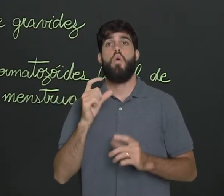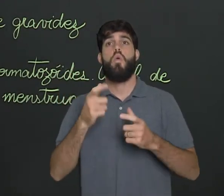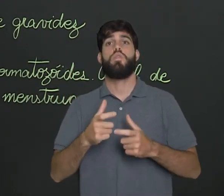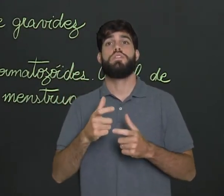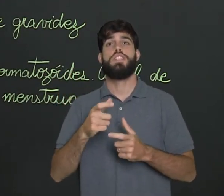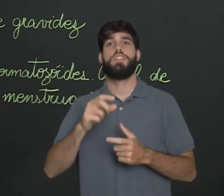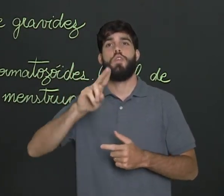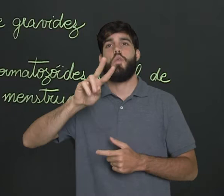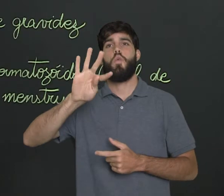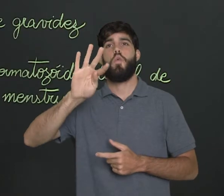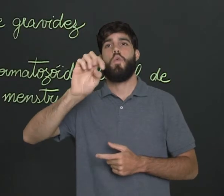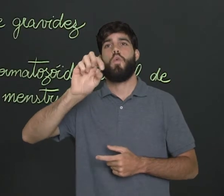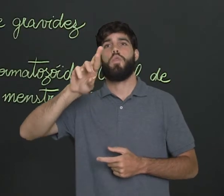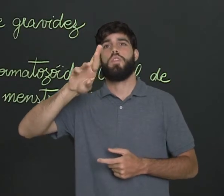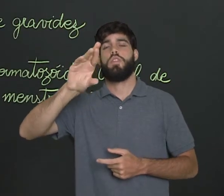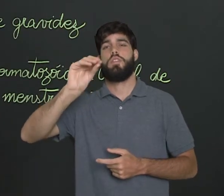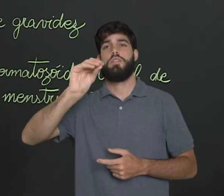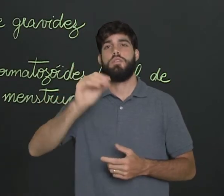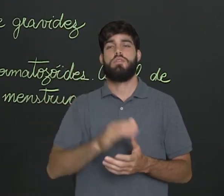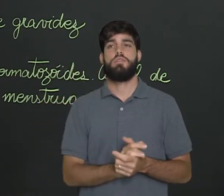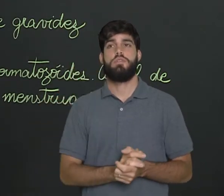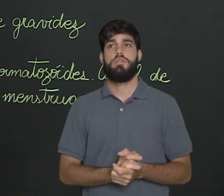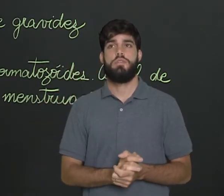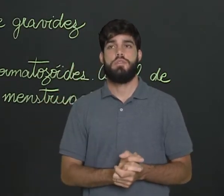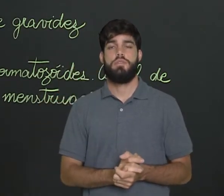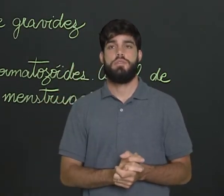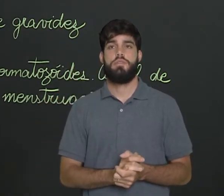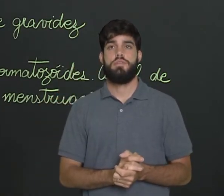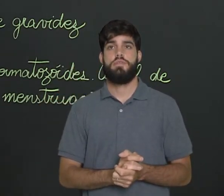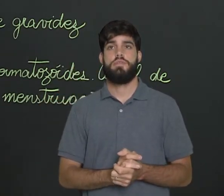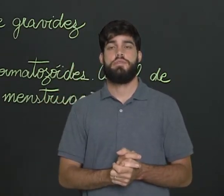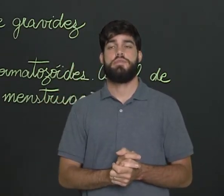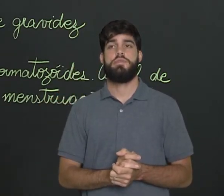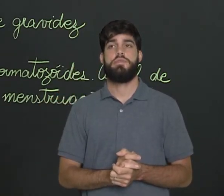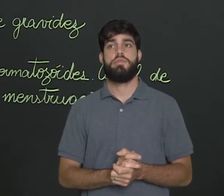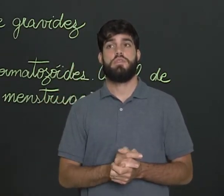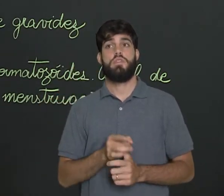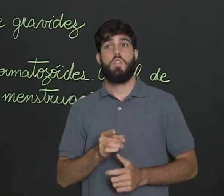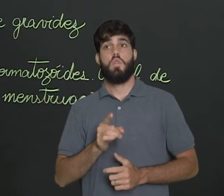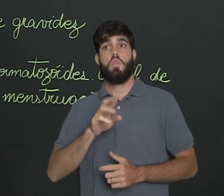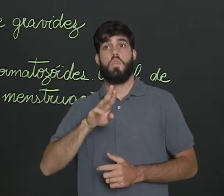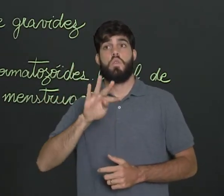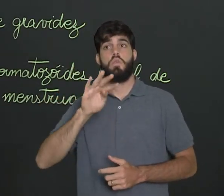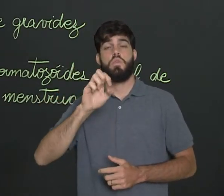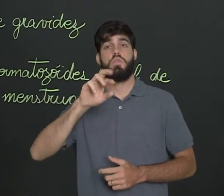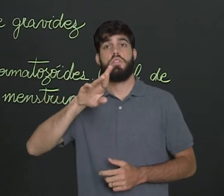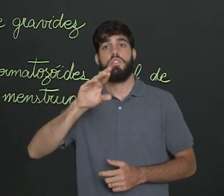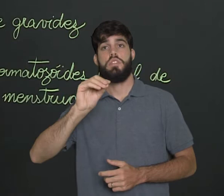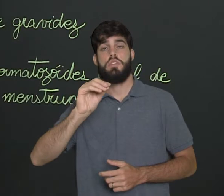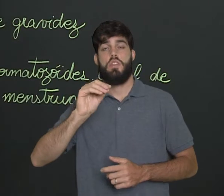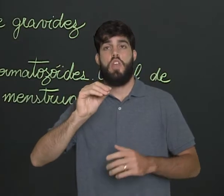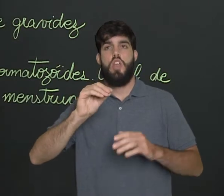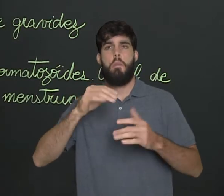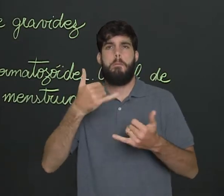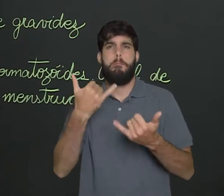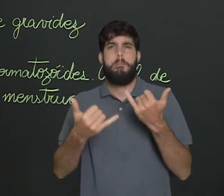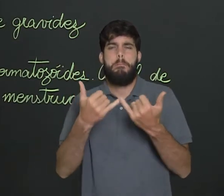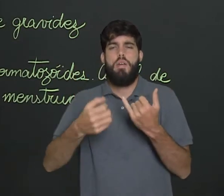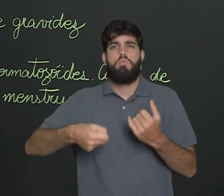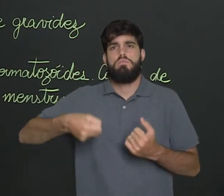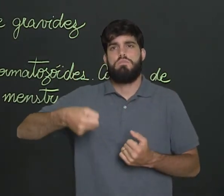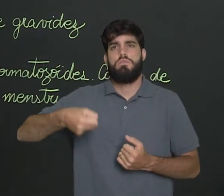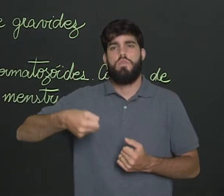caminhar e vai se fixar aqui no útero, na parede do útero. O útero, ele é uma